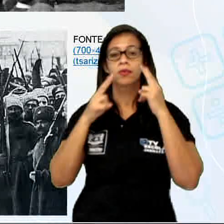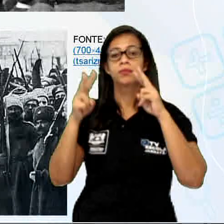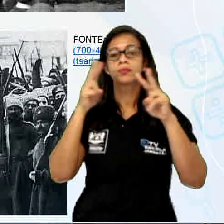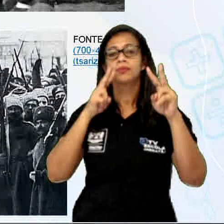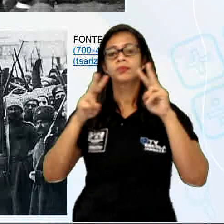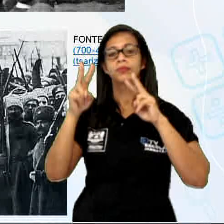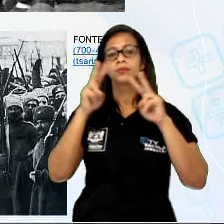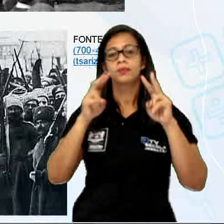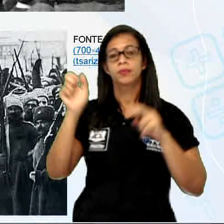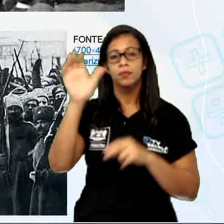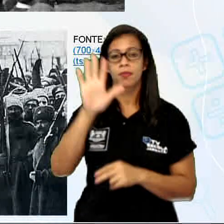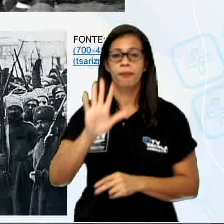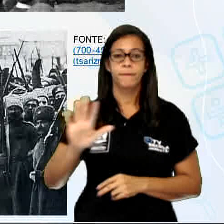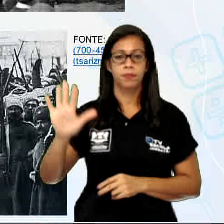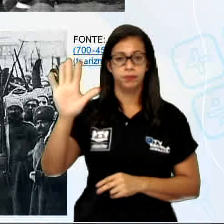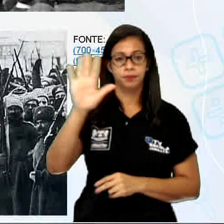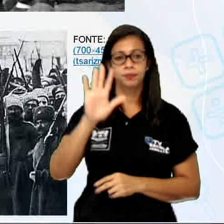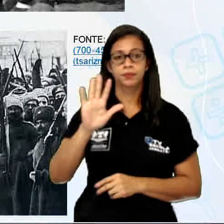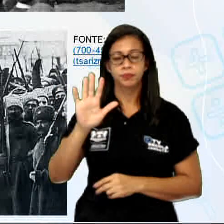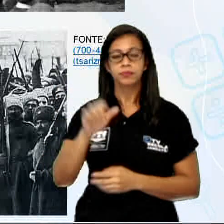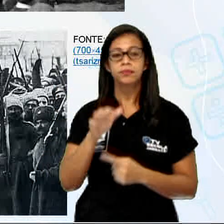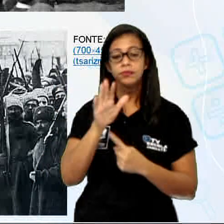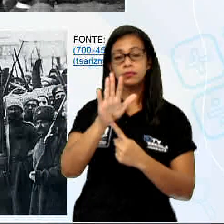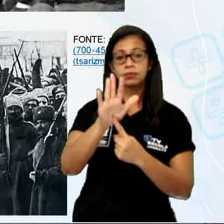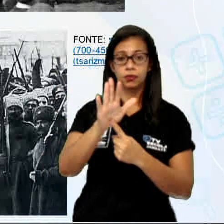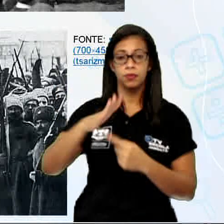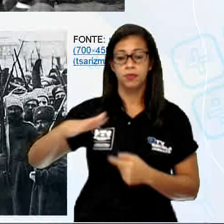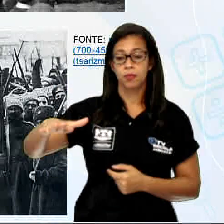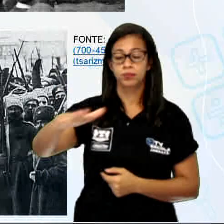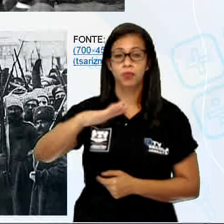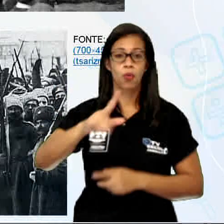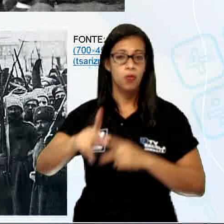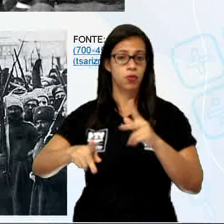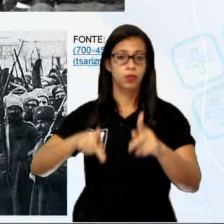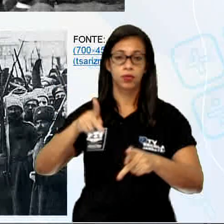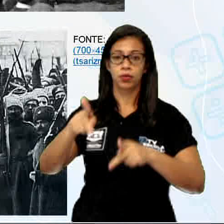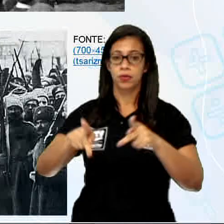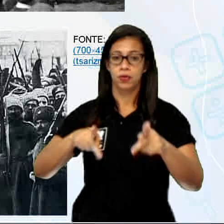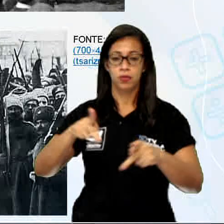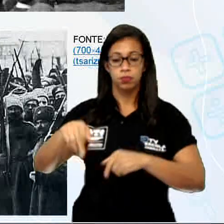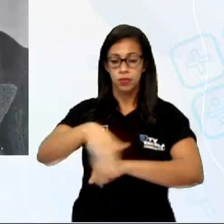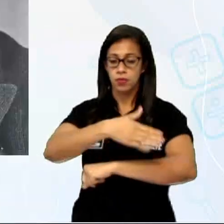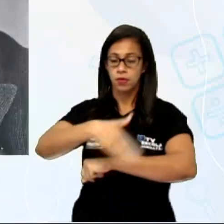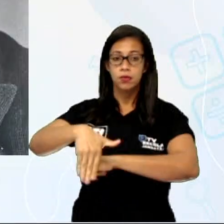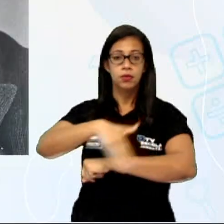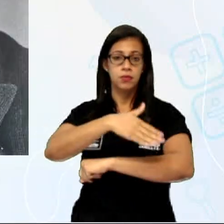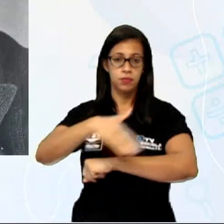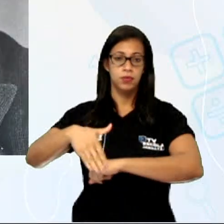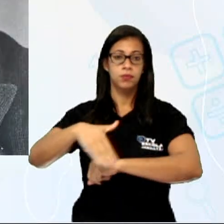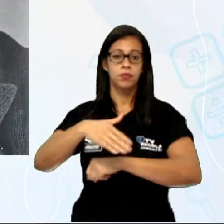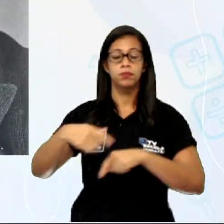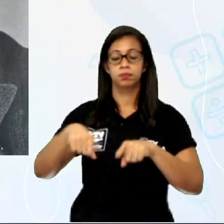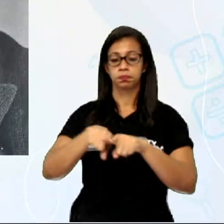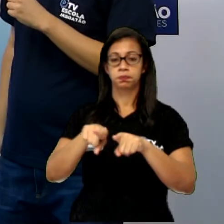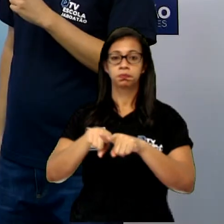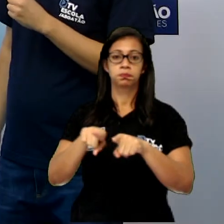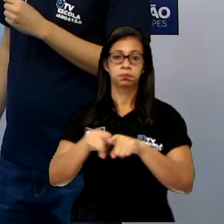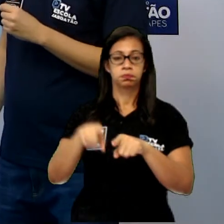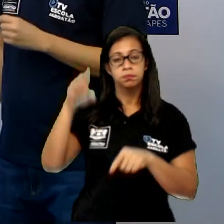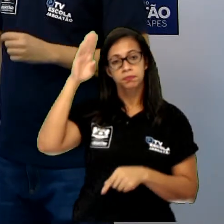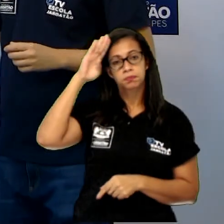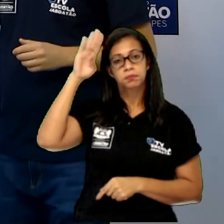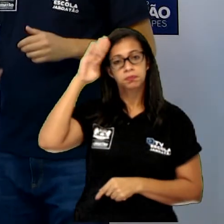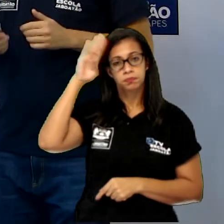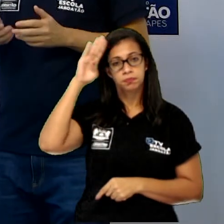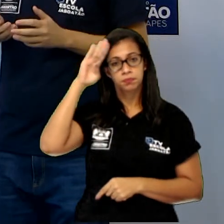mostrando então o povo na rua, né? E aqui embaixo uma parte dos membros do exército também insuflados contra o governo